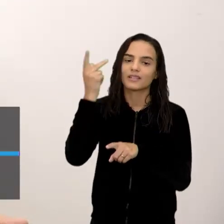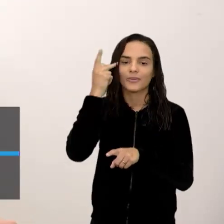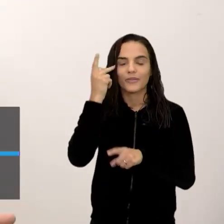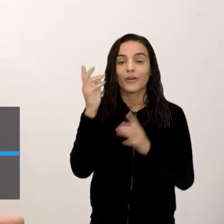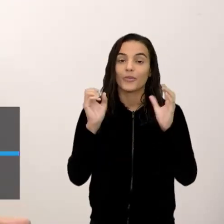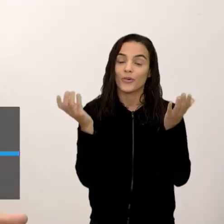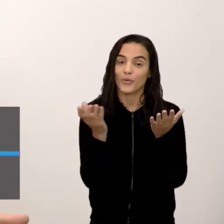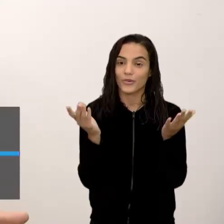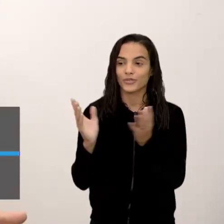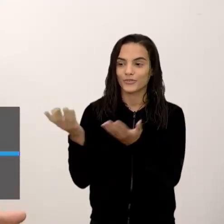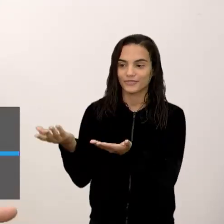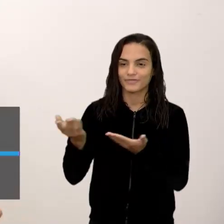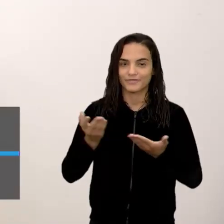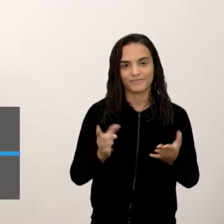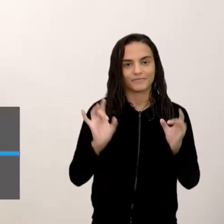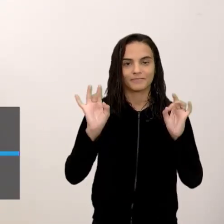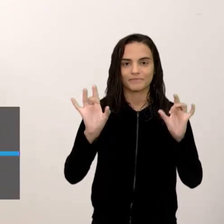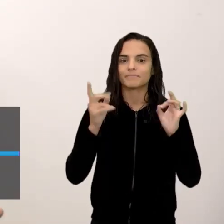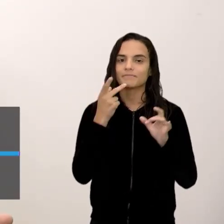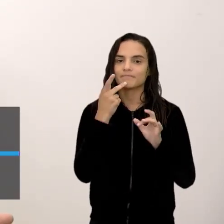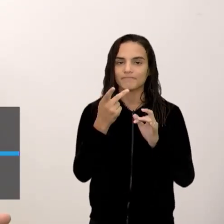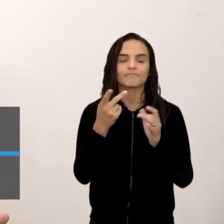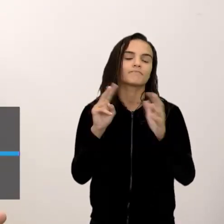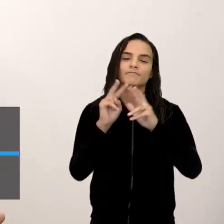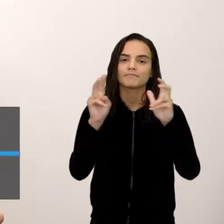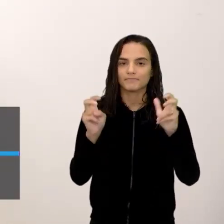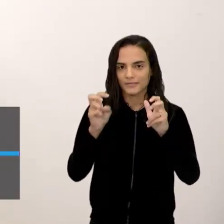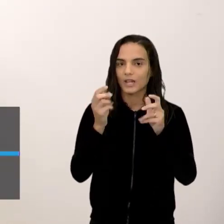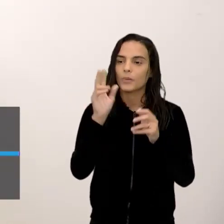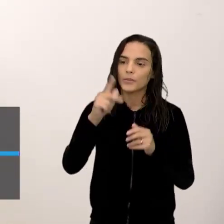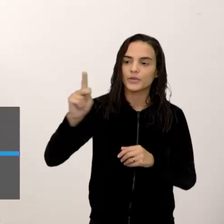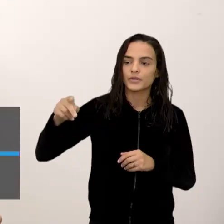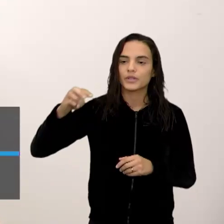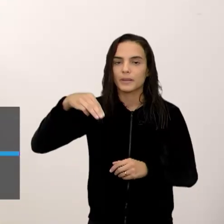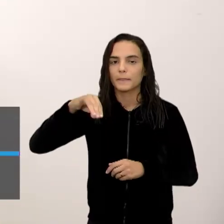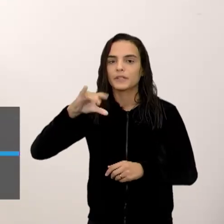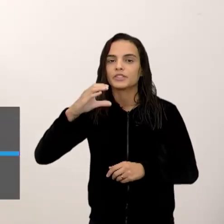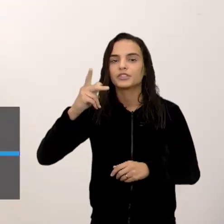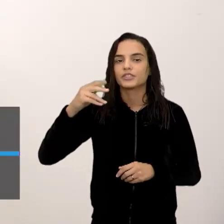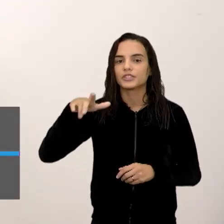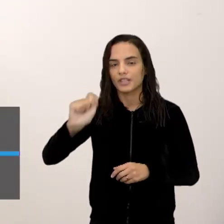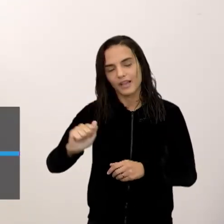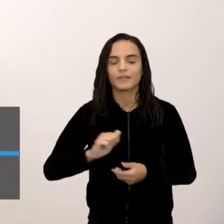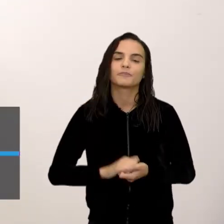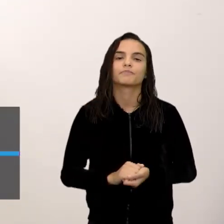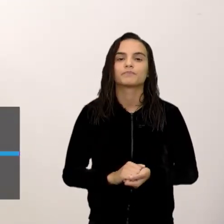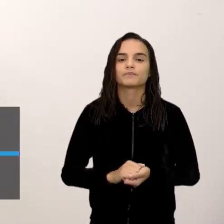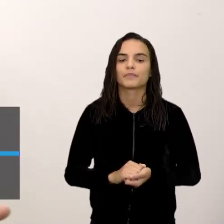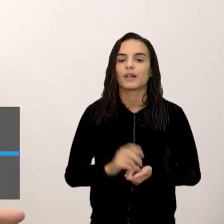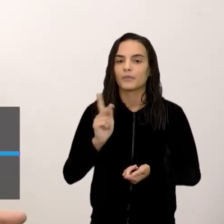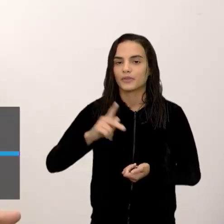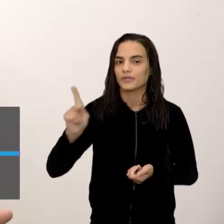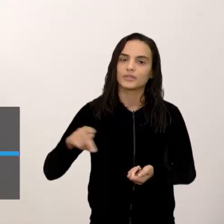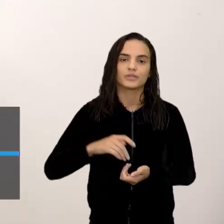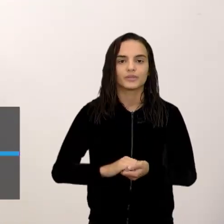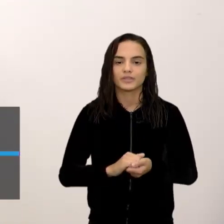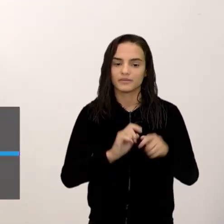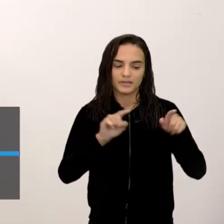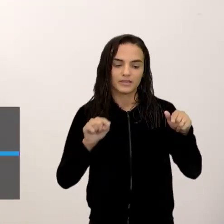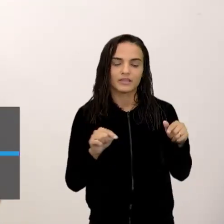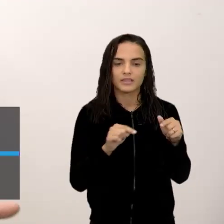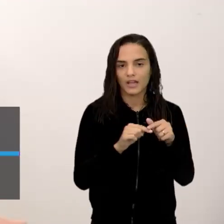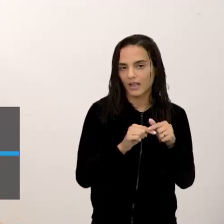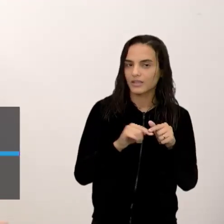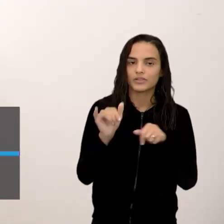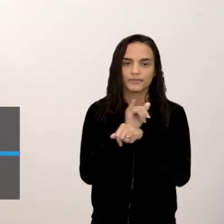pessoa muito especial para falar desse tema, que é a professora Michele Martins. Ela é PCNP da diretoria de Limeira, professora de sala de